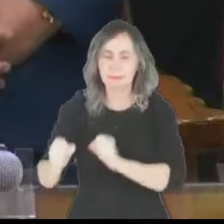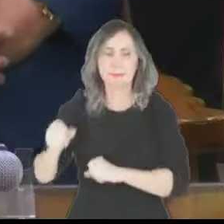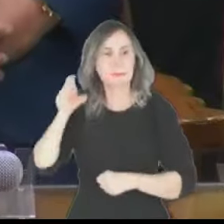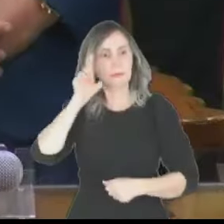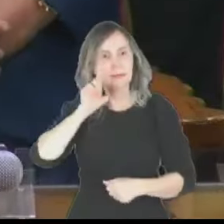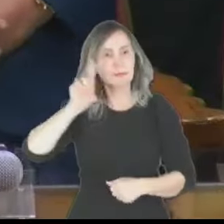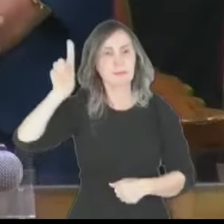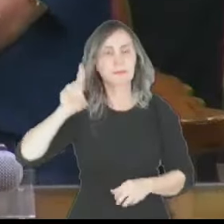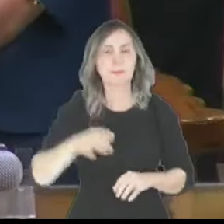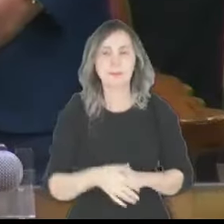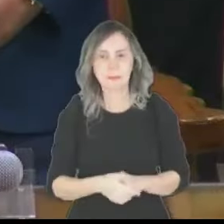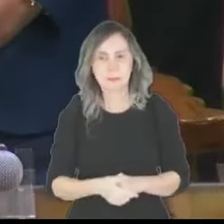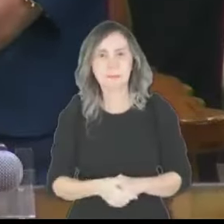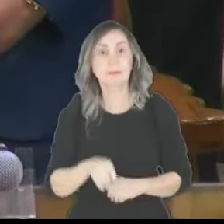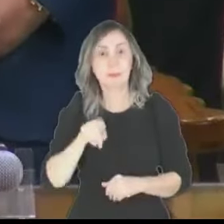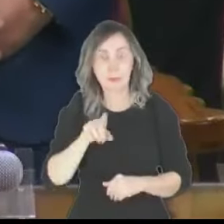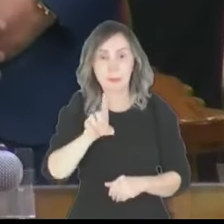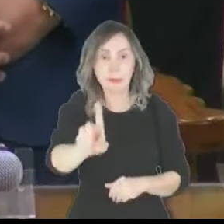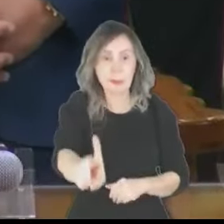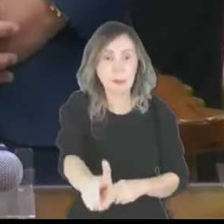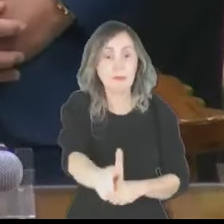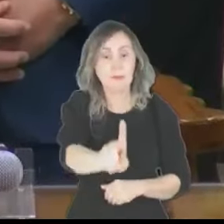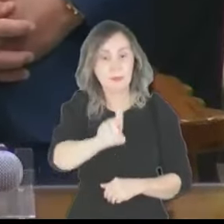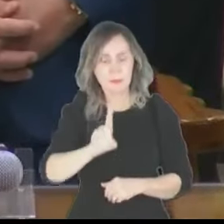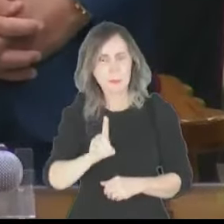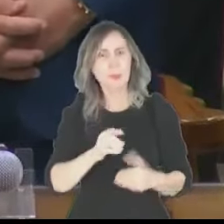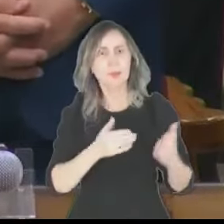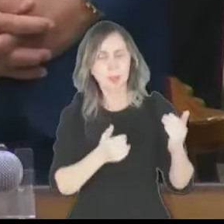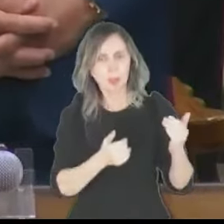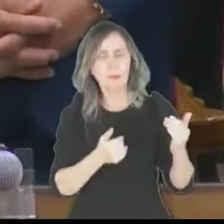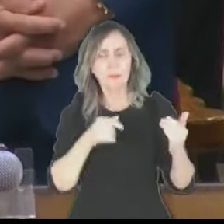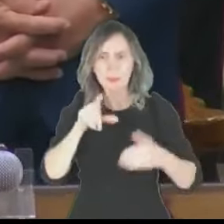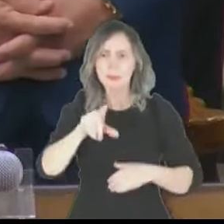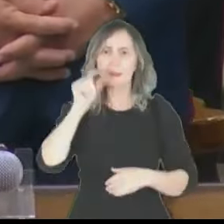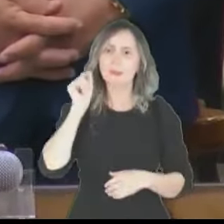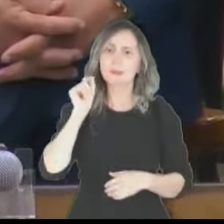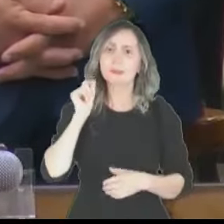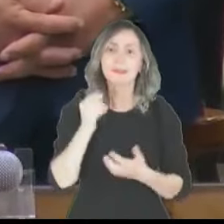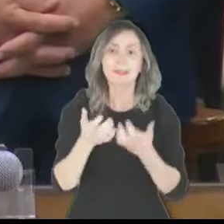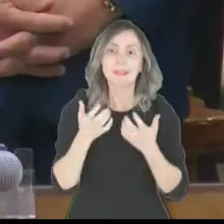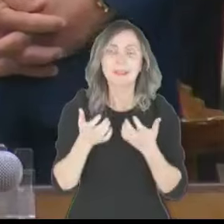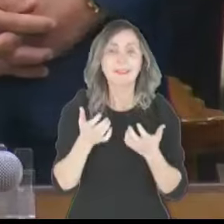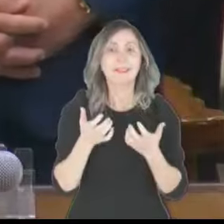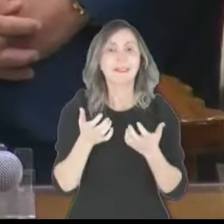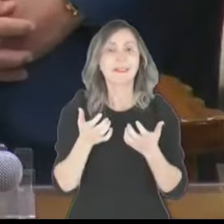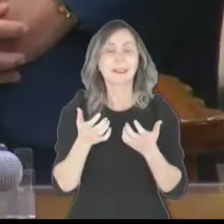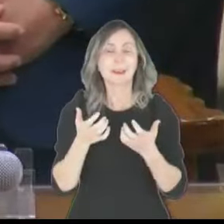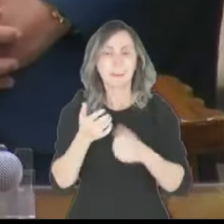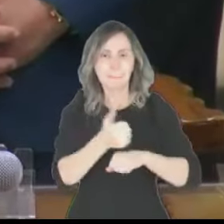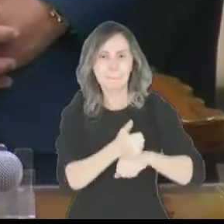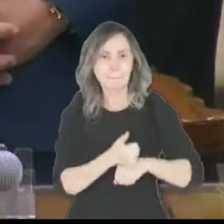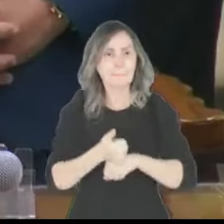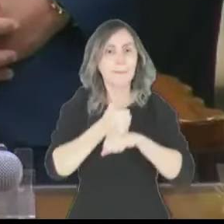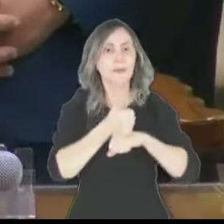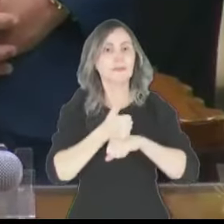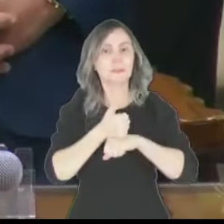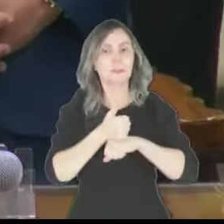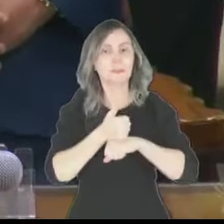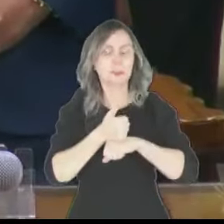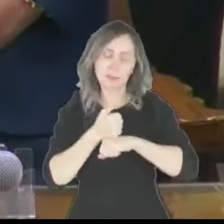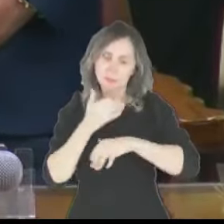Vem à frente Você que é jovem Você que tem Uma chamada De Deus Você que quer ser Um profissional Bem